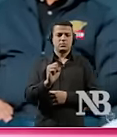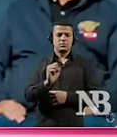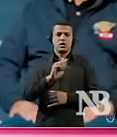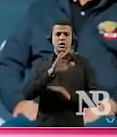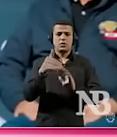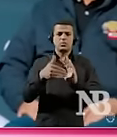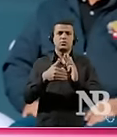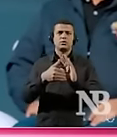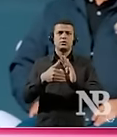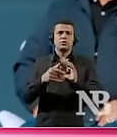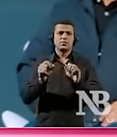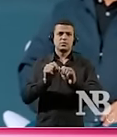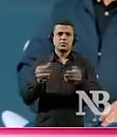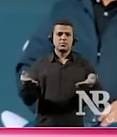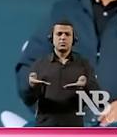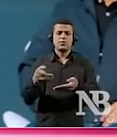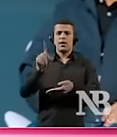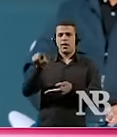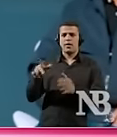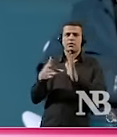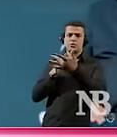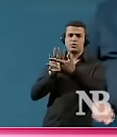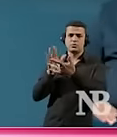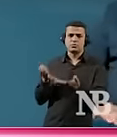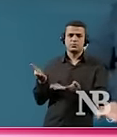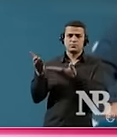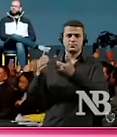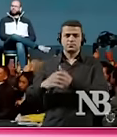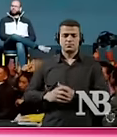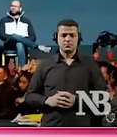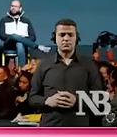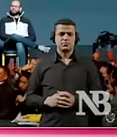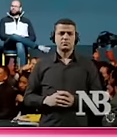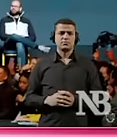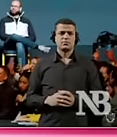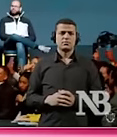fazendo, que de fato é Jesus. E